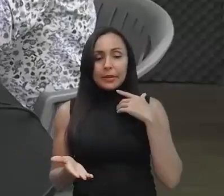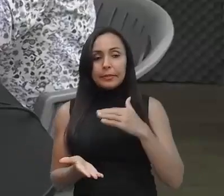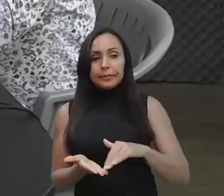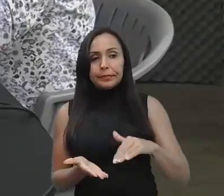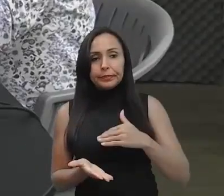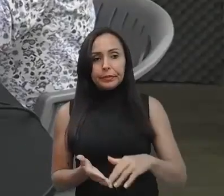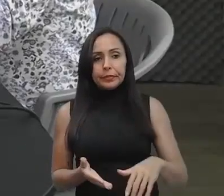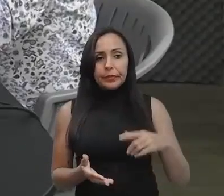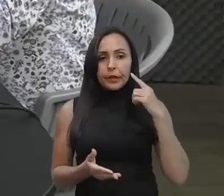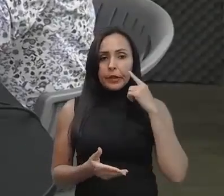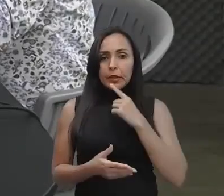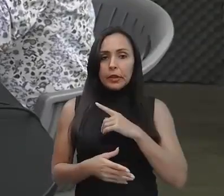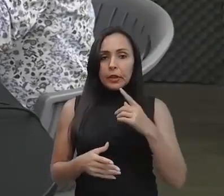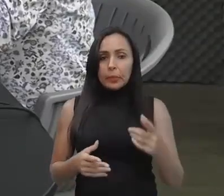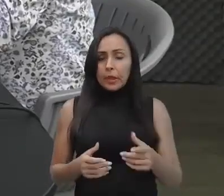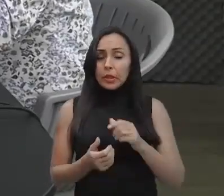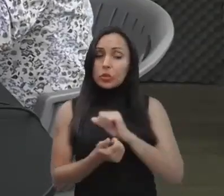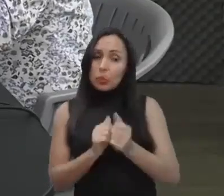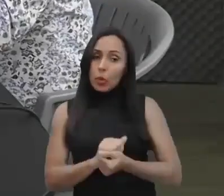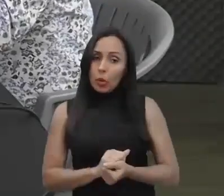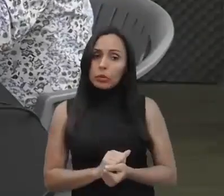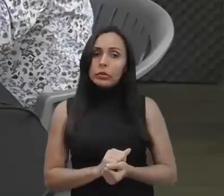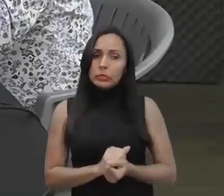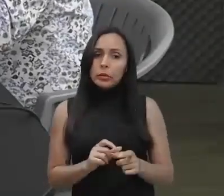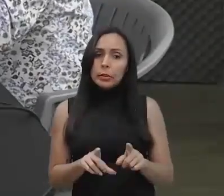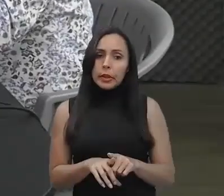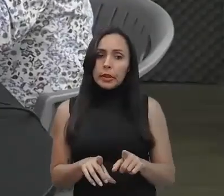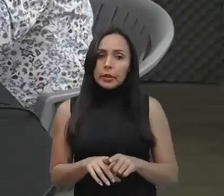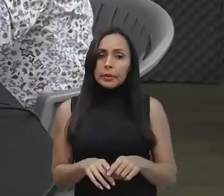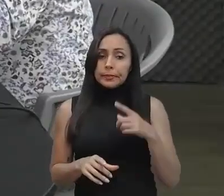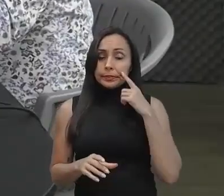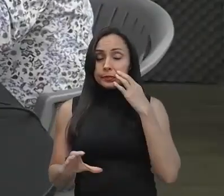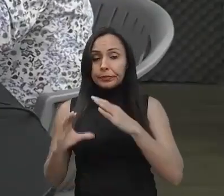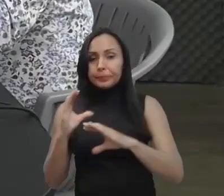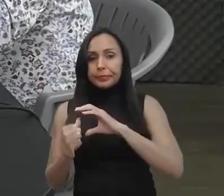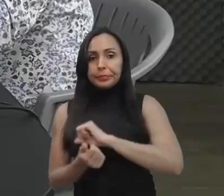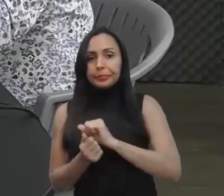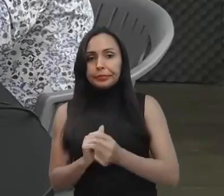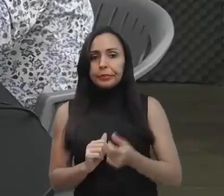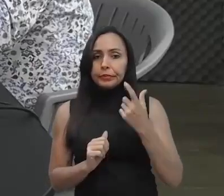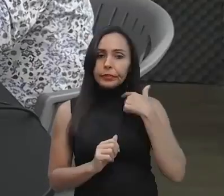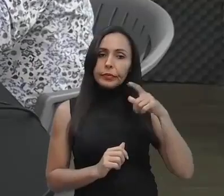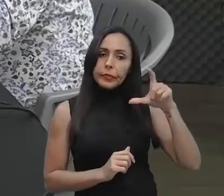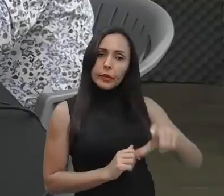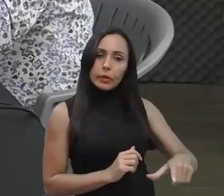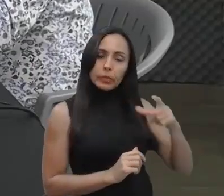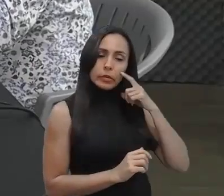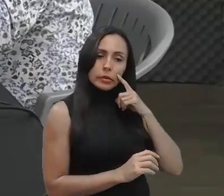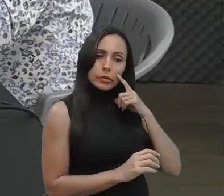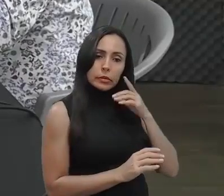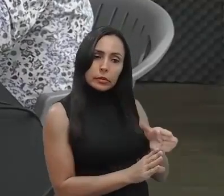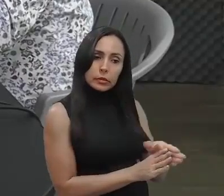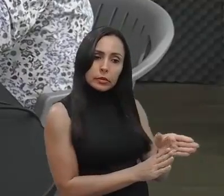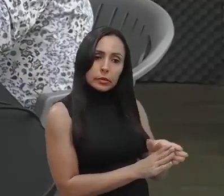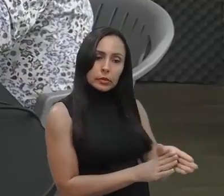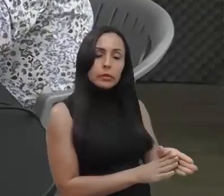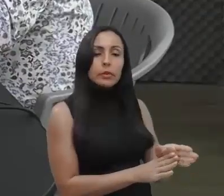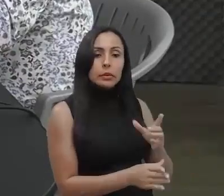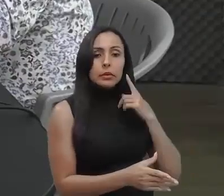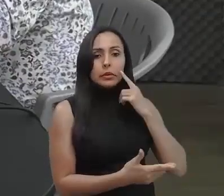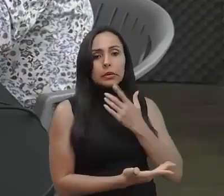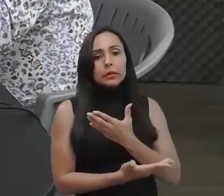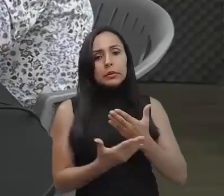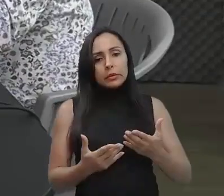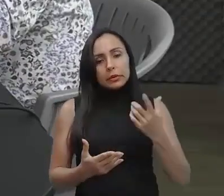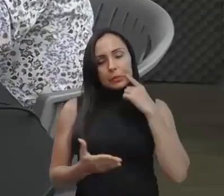e esporte vocês cobrem Esporte também na comunicação de esportes a gente tem outra assessora de imprensa e aí a gente dá esse auxílio